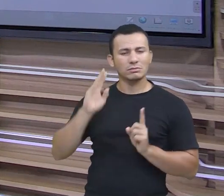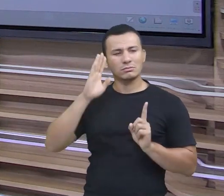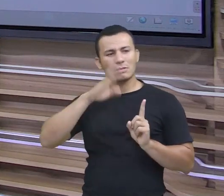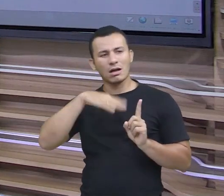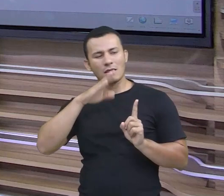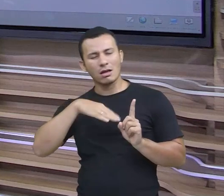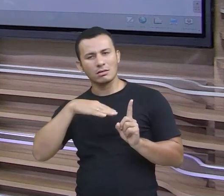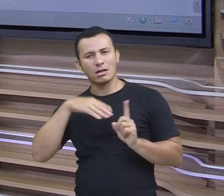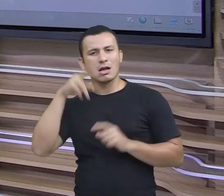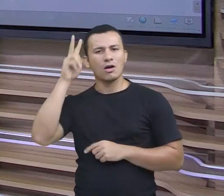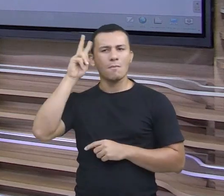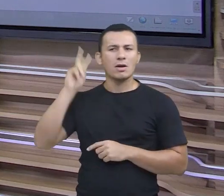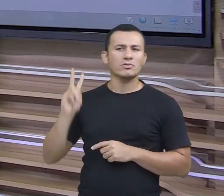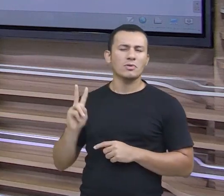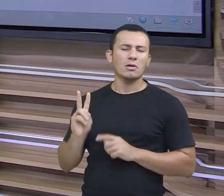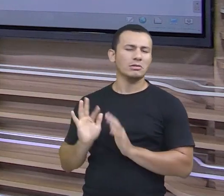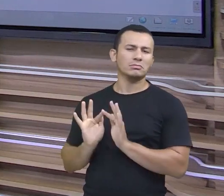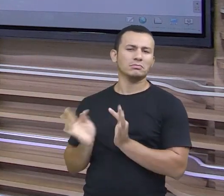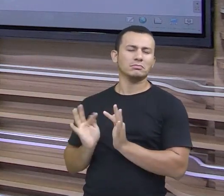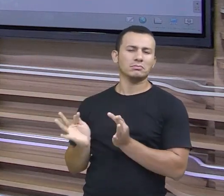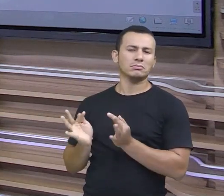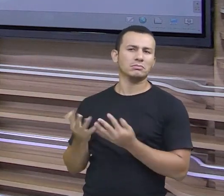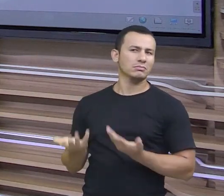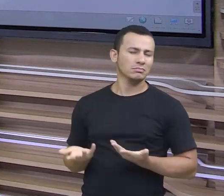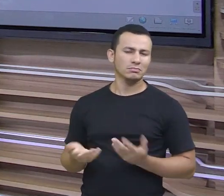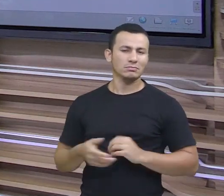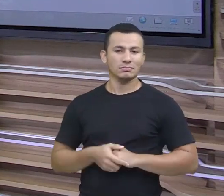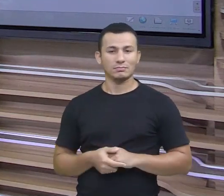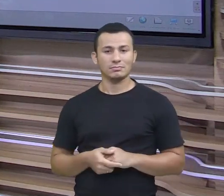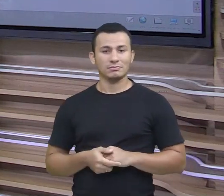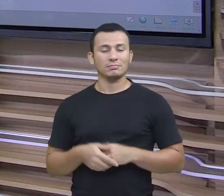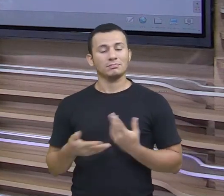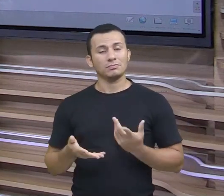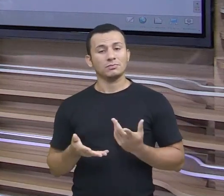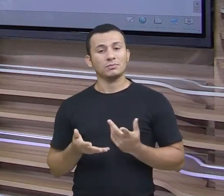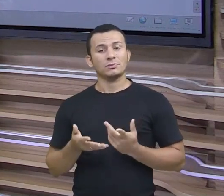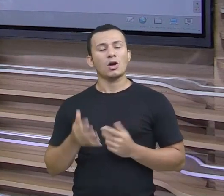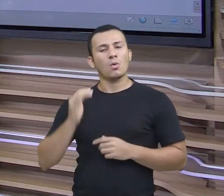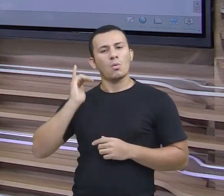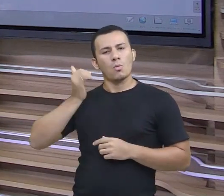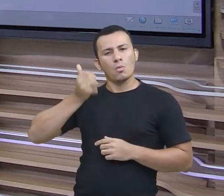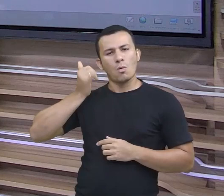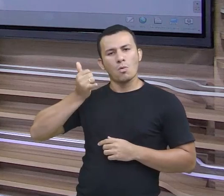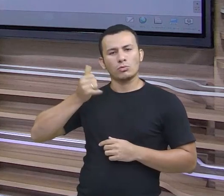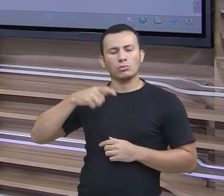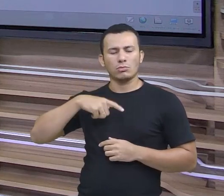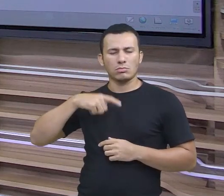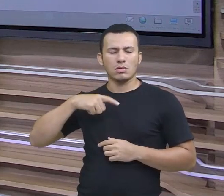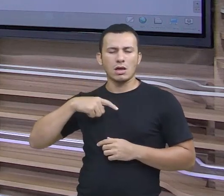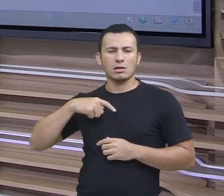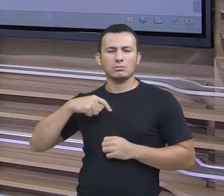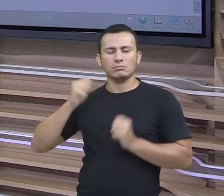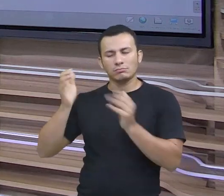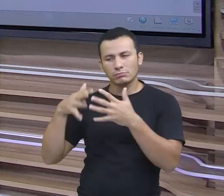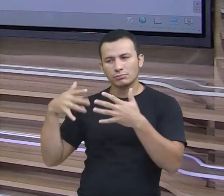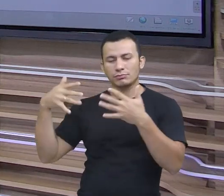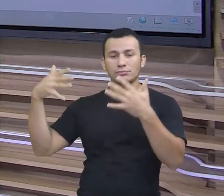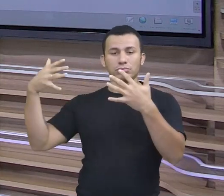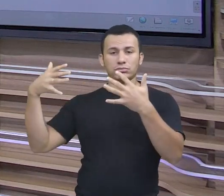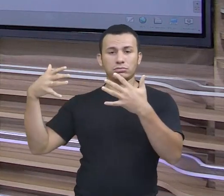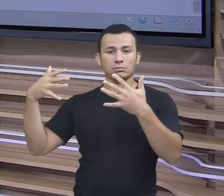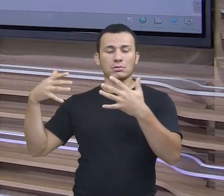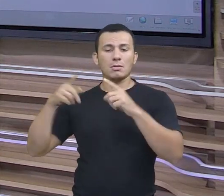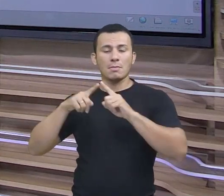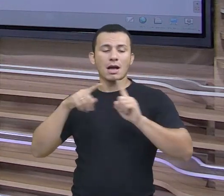uma historinha qualquer, se é um conto? Os contos têm magia, a lenda também tem, só que